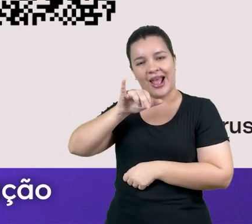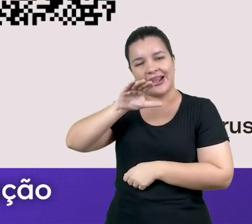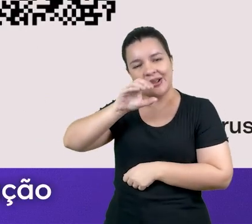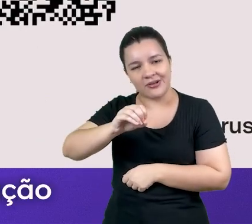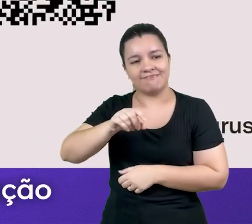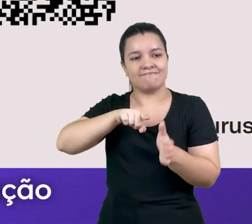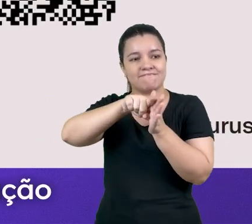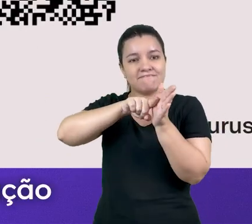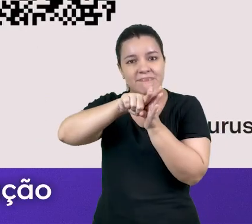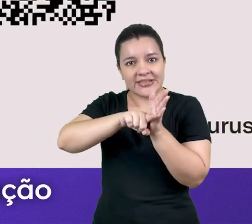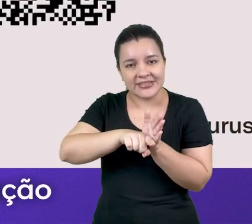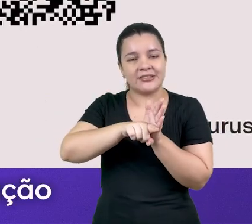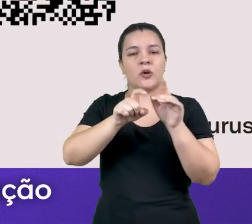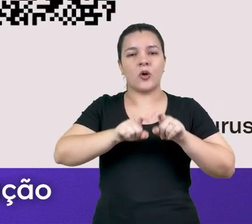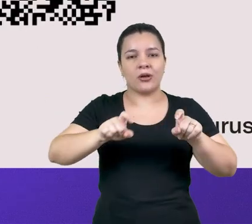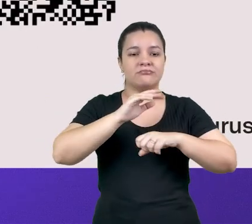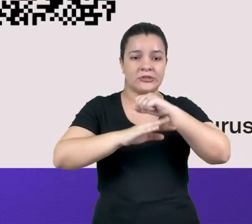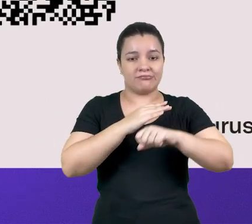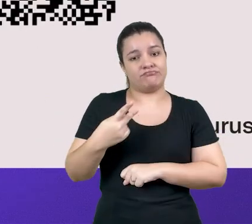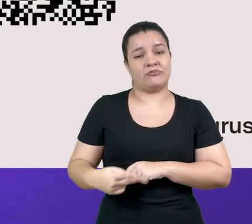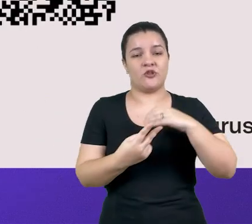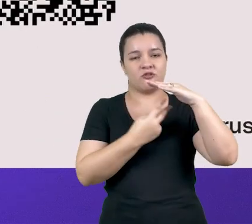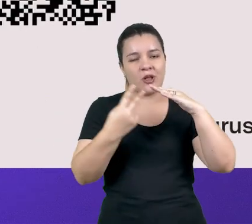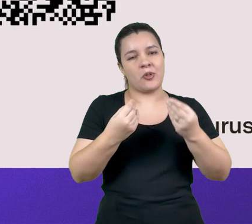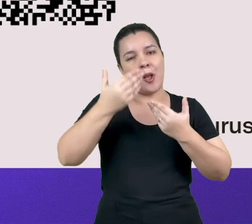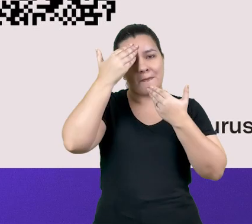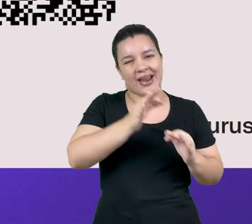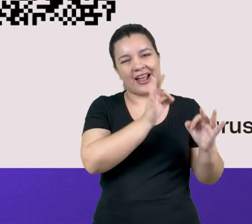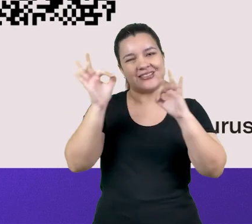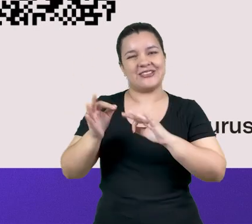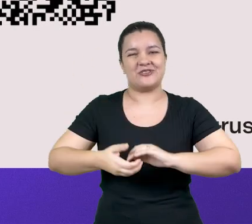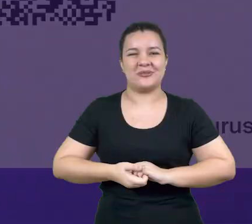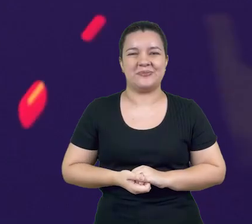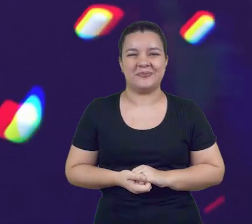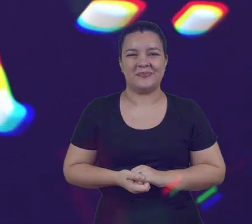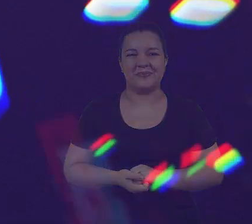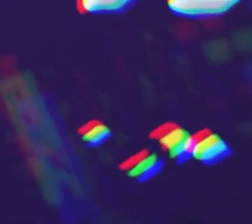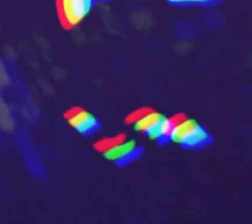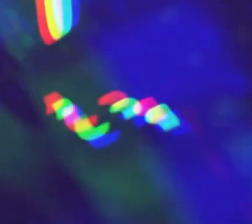Teixeira, pesquisador de computação quântica no Venturos, e obrigado por assistirem.